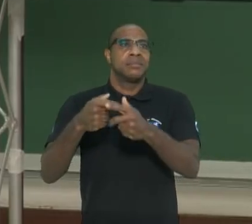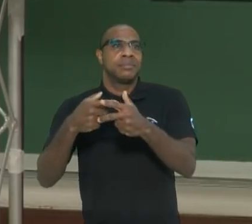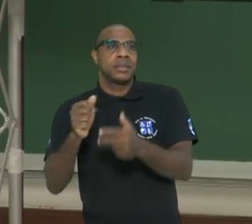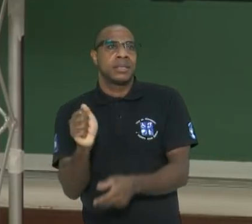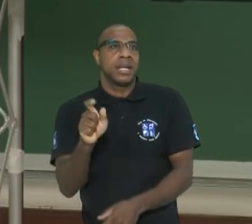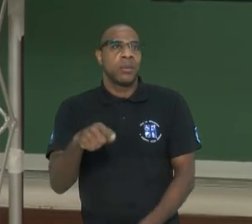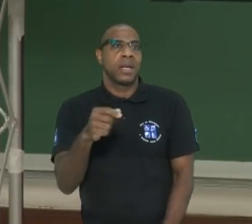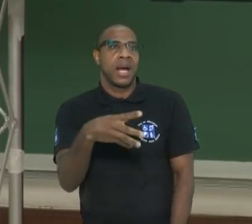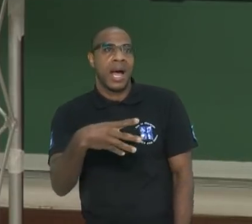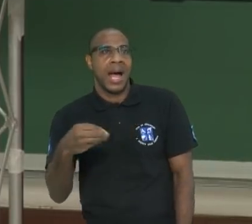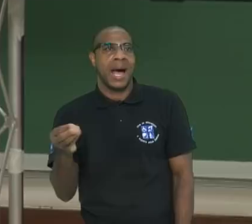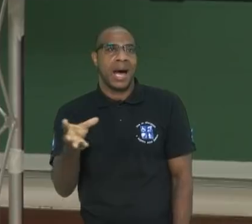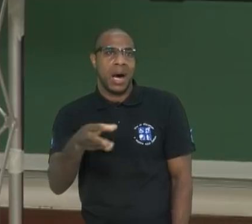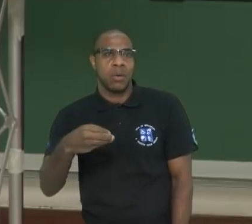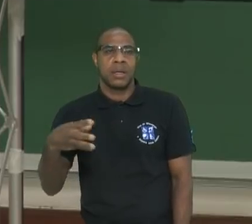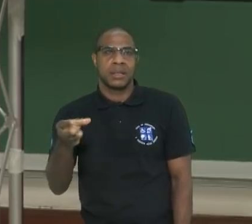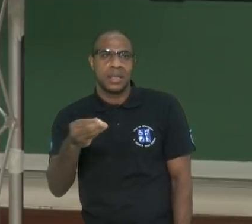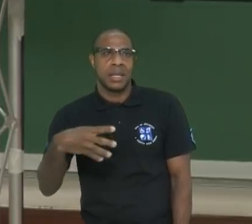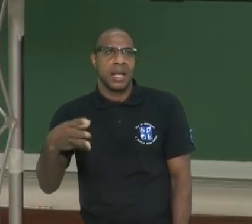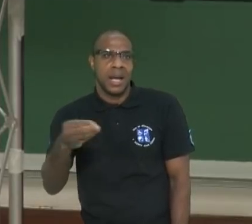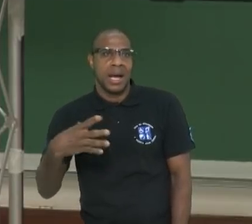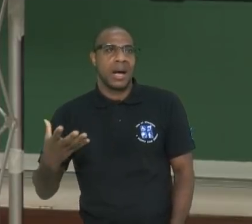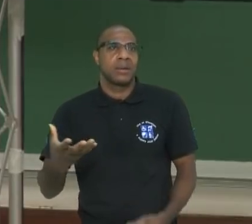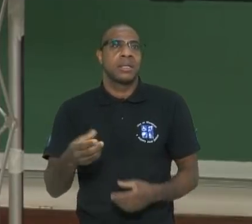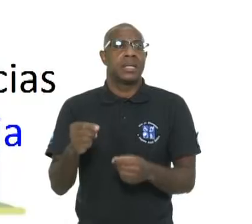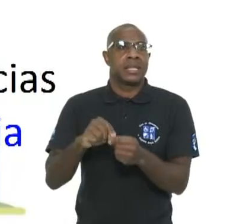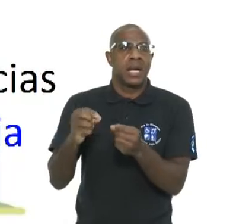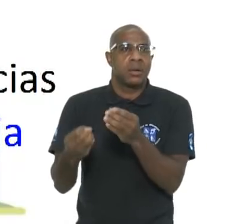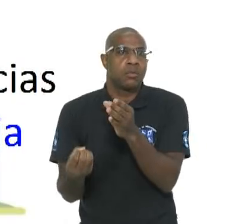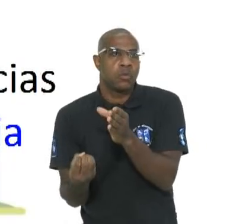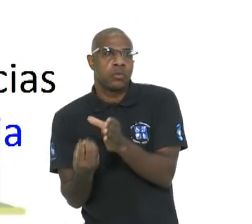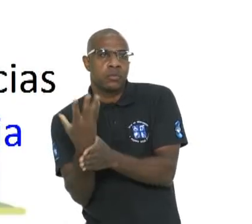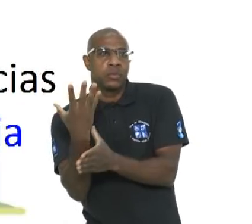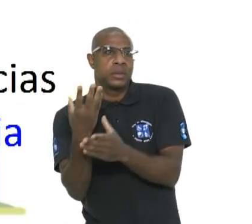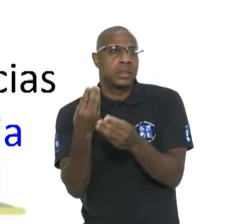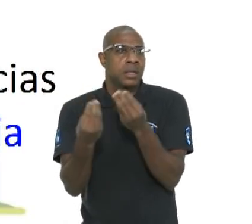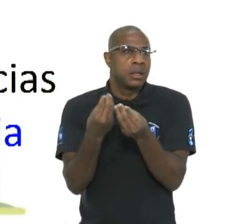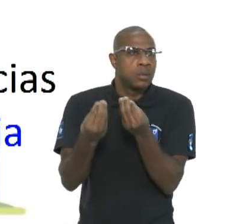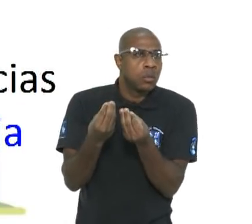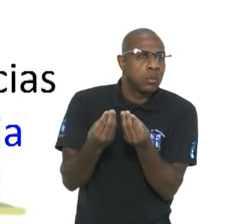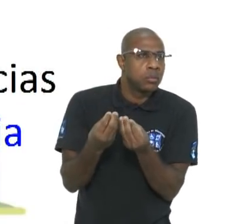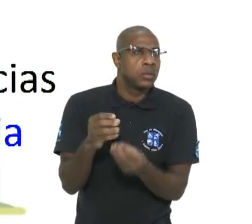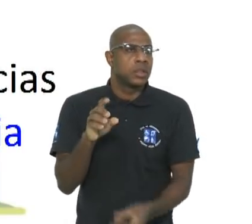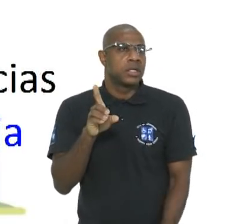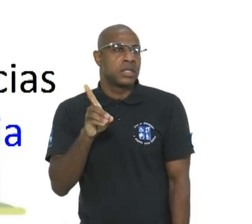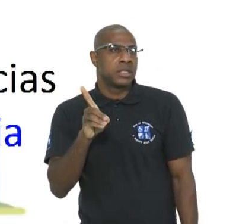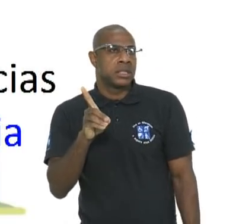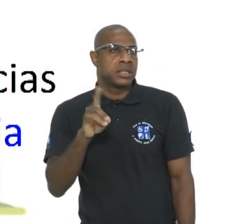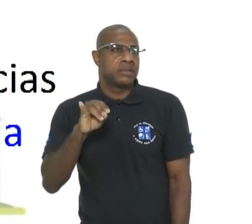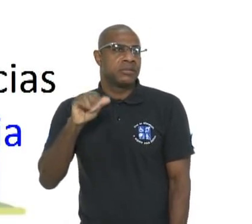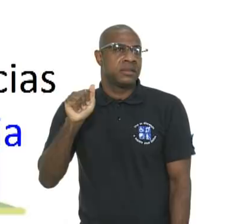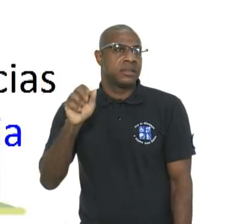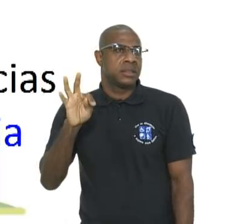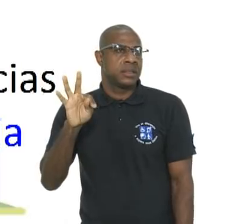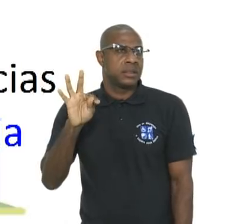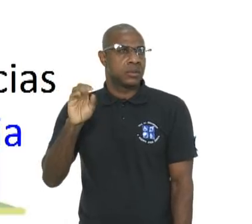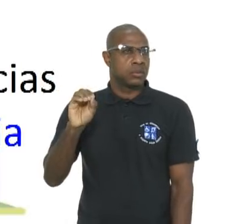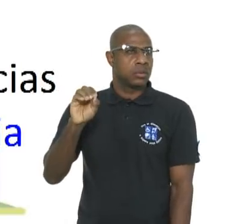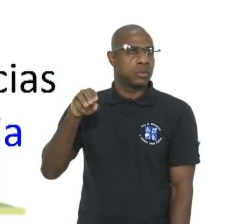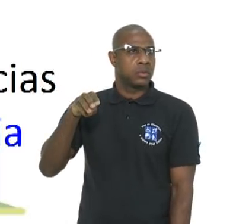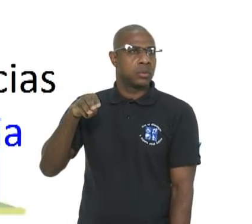número de algas unicelulares faz fotossíntese, produzindo gás oxigênio para a atmosfera, tem uma importante, então,